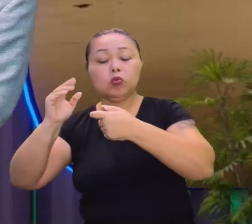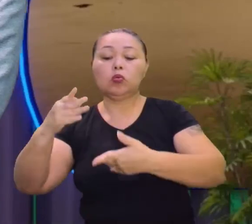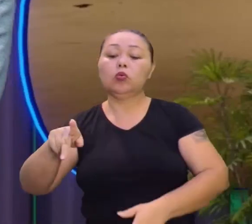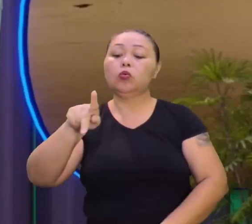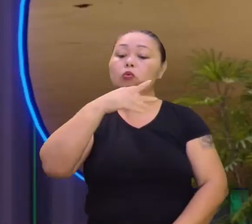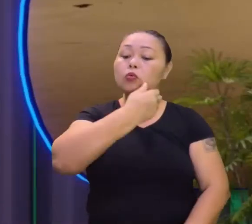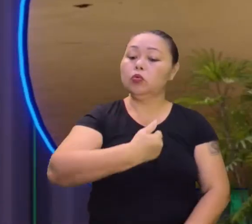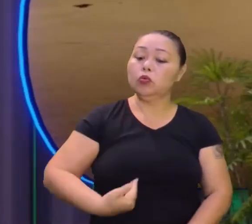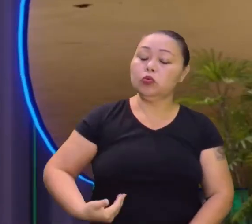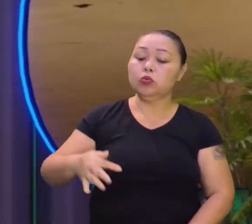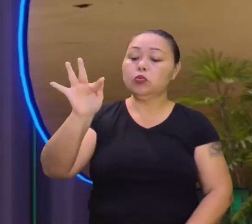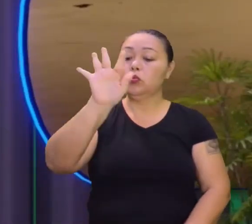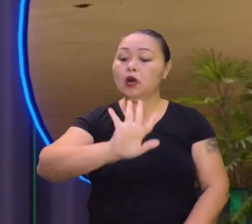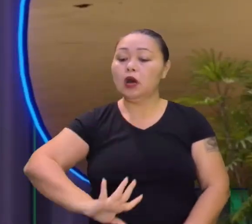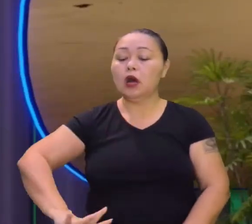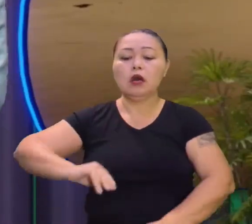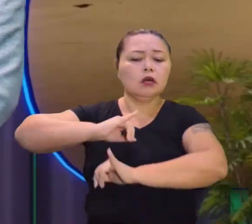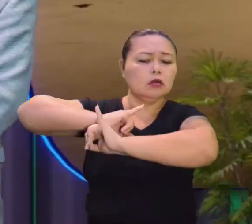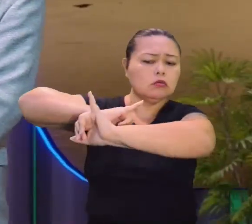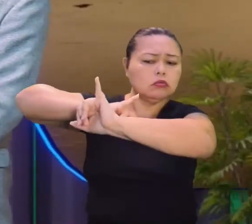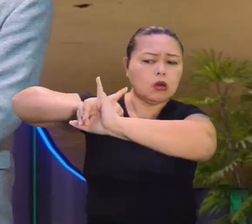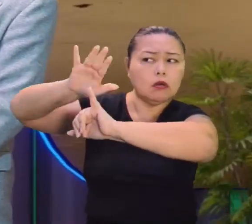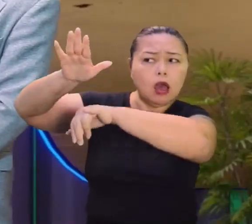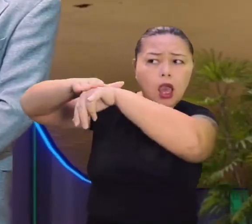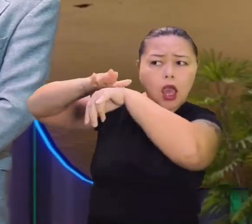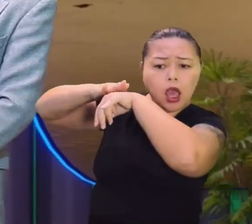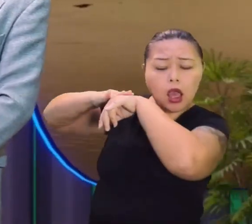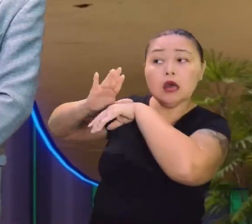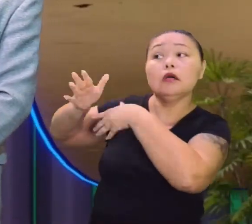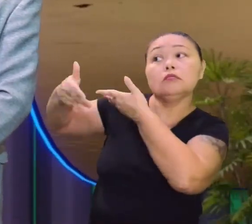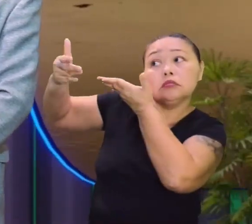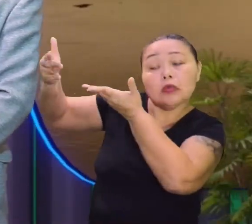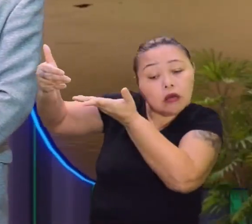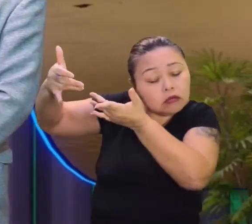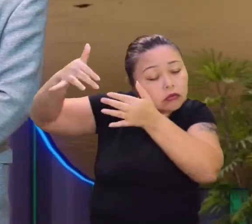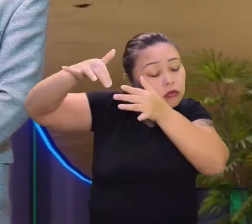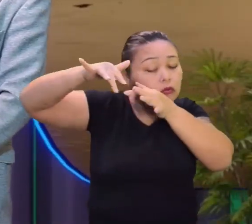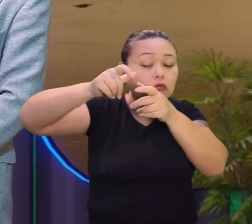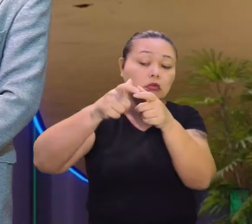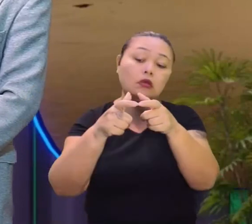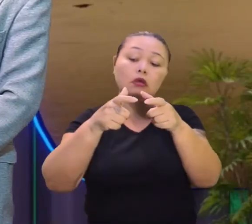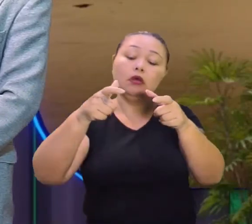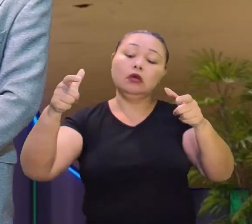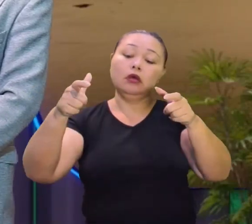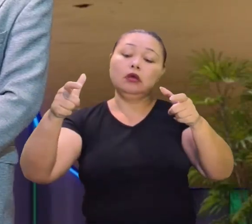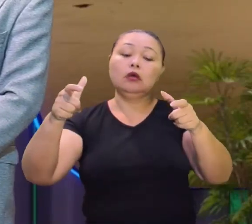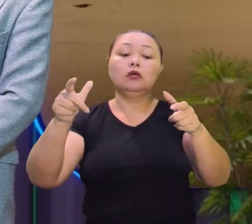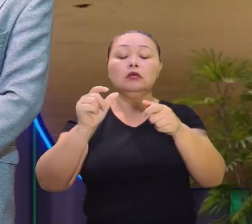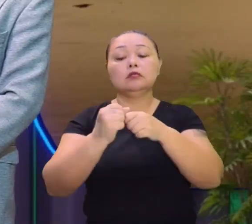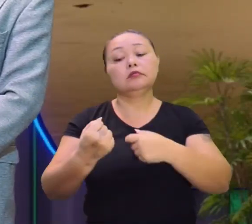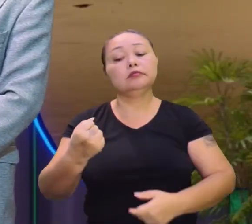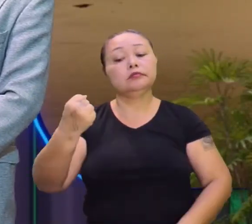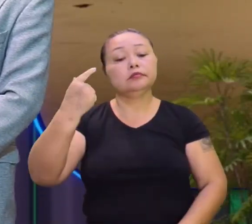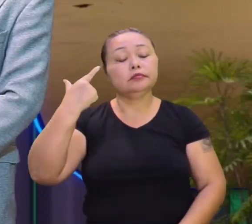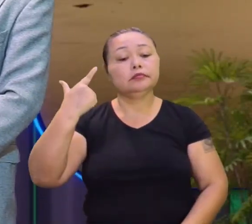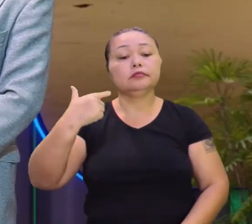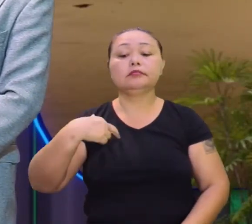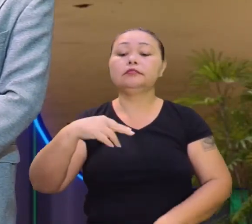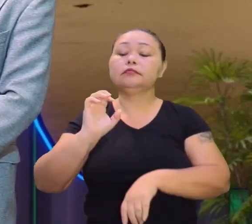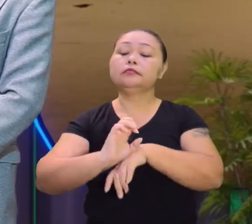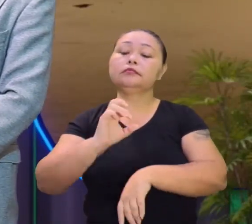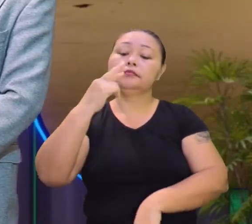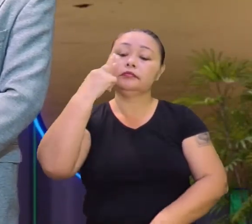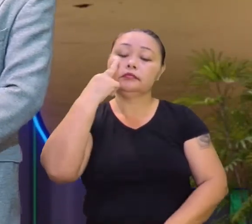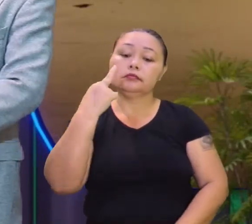governo federal, propagandas, todo esse processo estimulou esse crescimento absurdo de